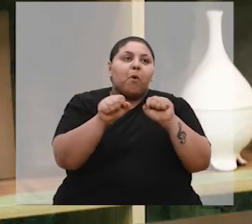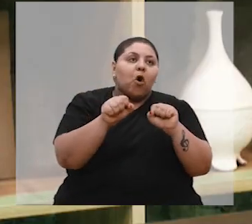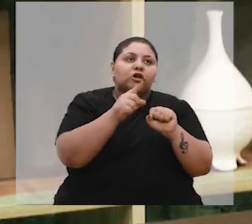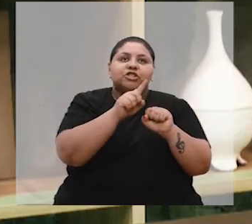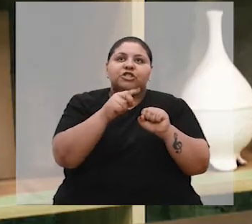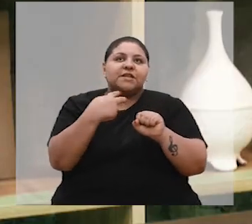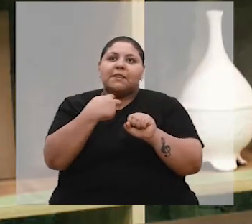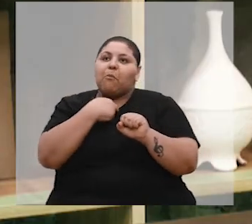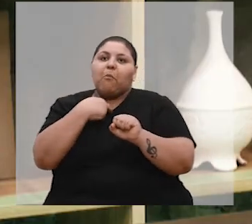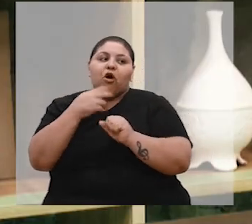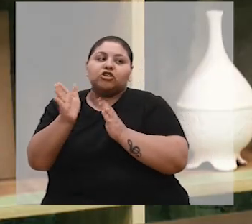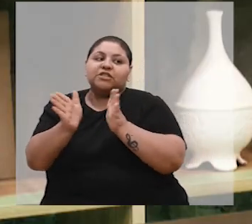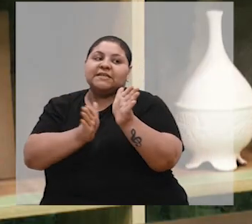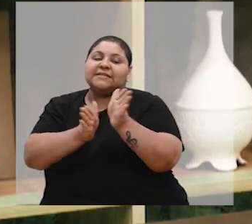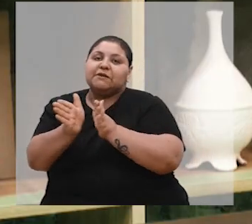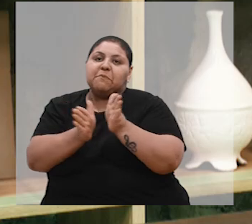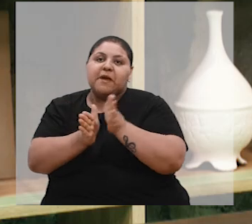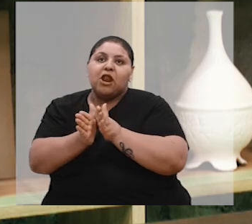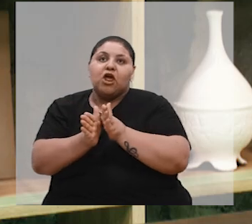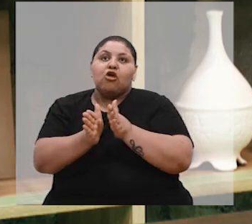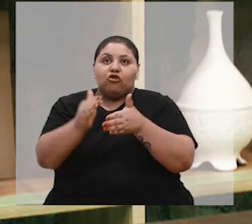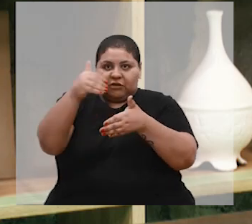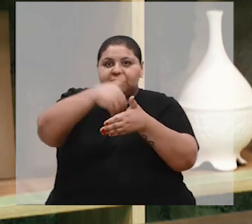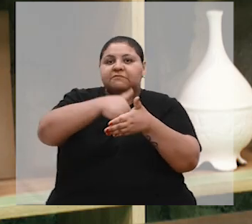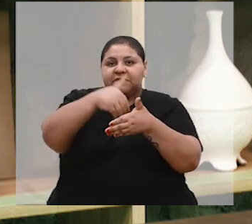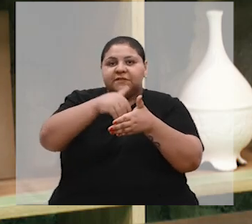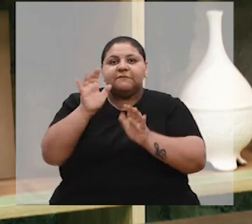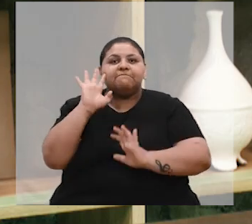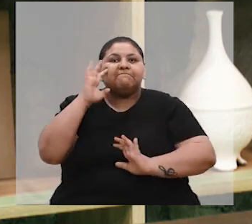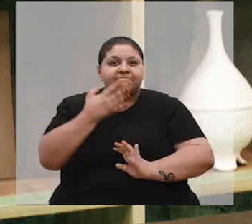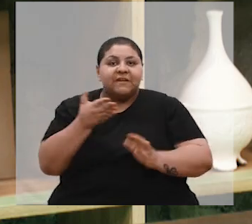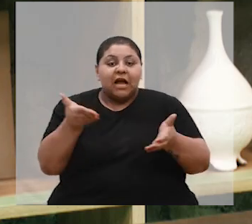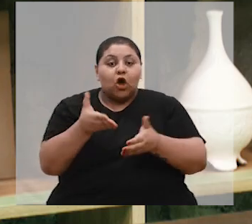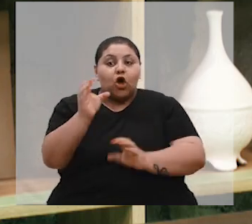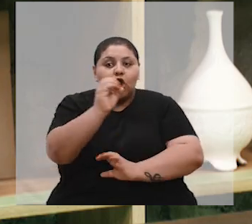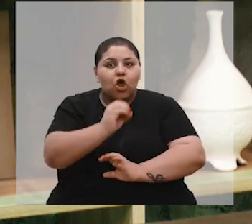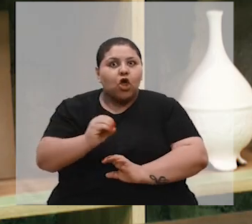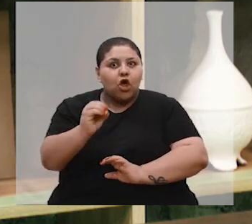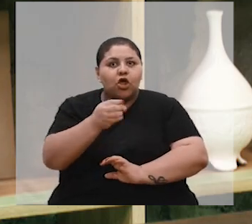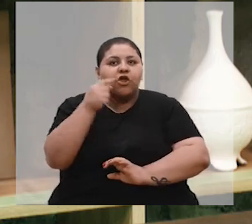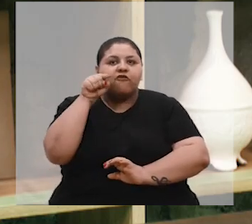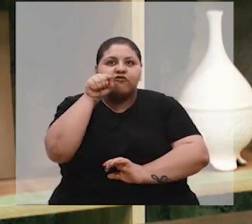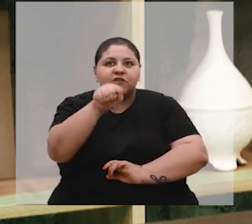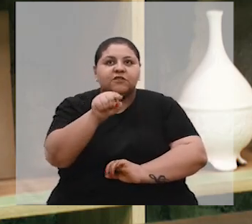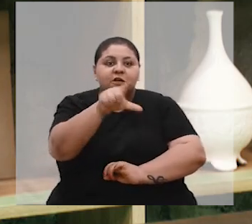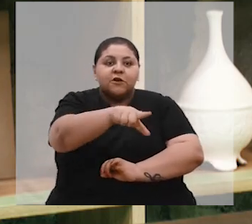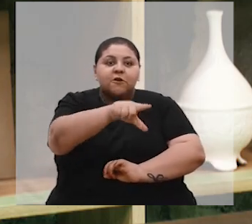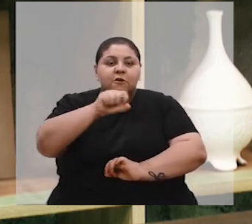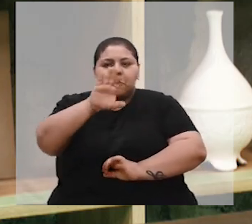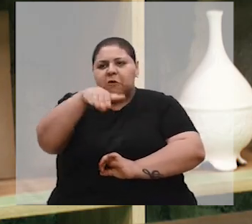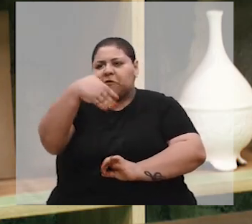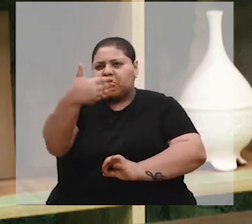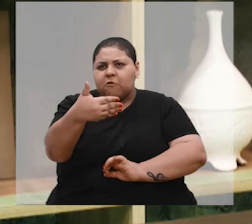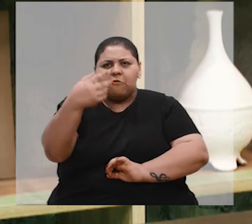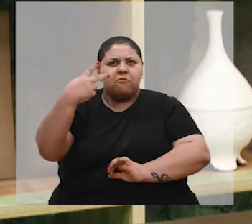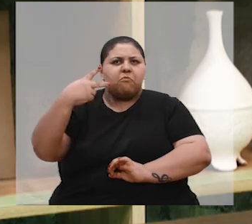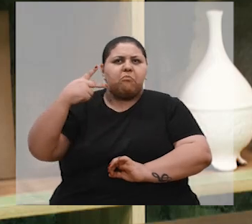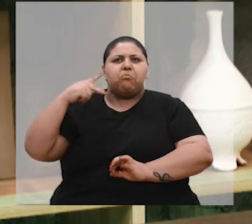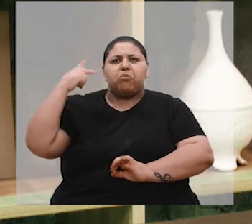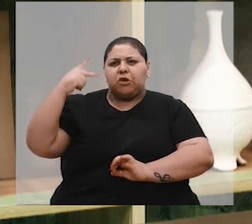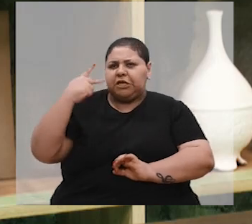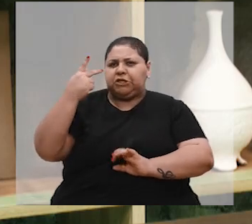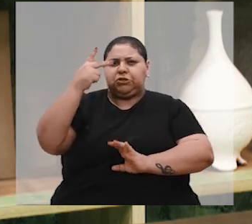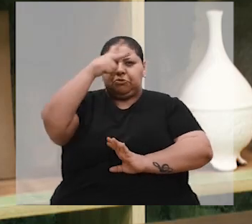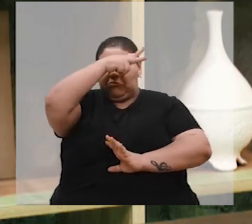pode nesse período se aproximando, das eleições que acontecem agora em outubro e que você vai escolher os próximos